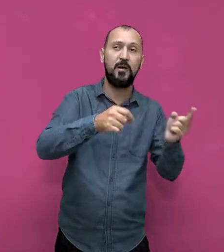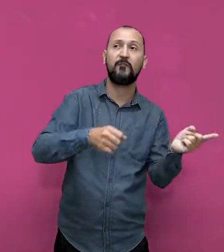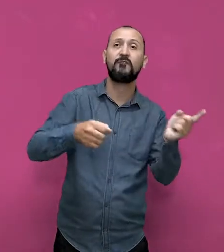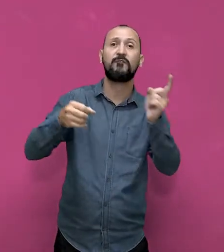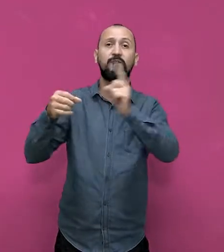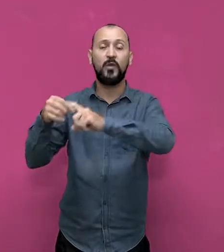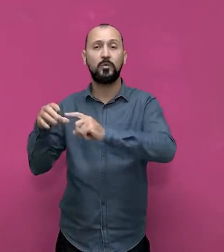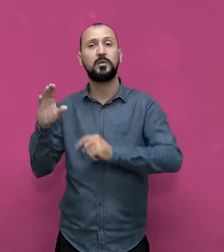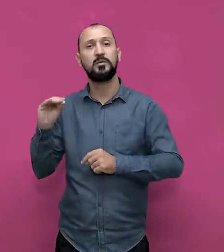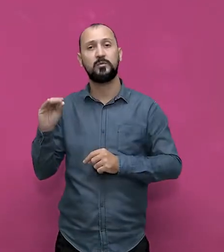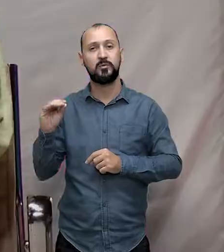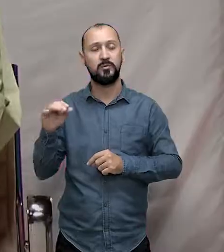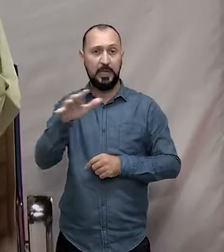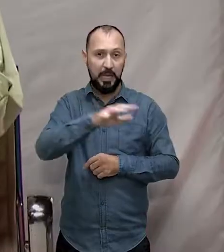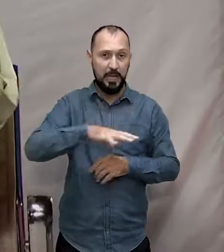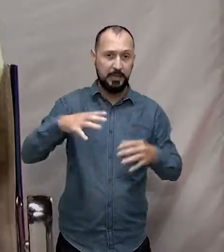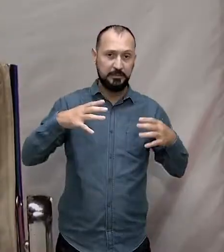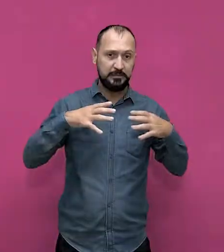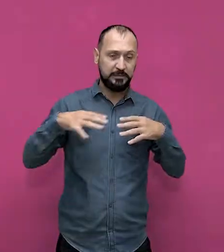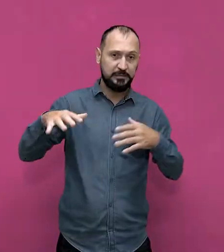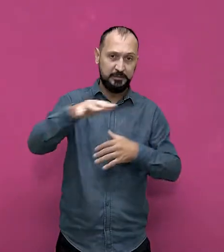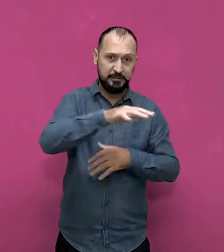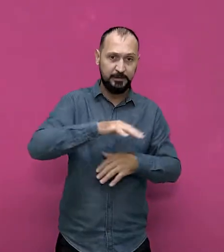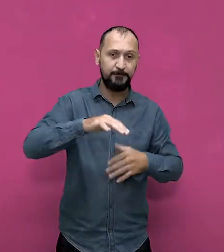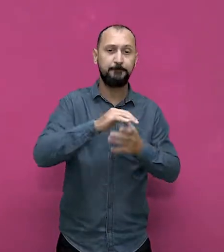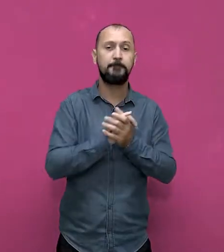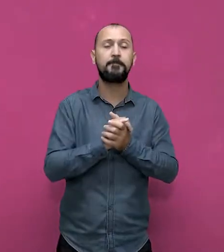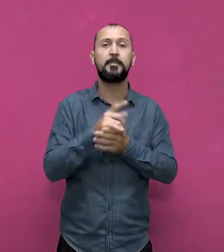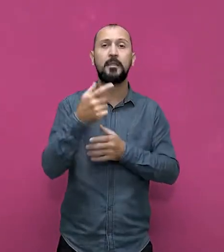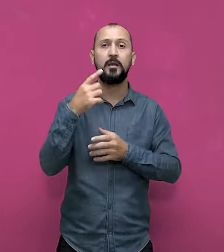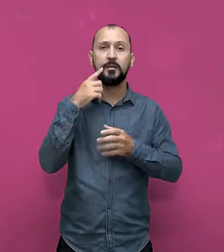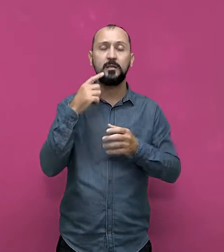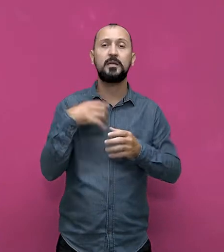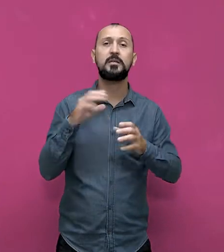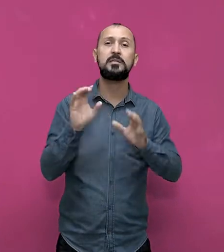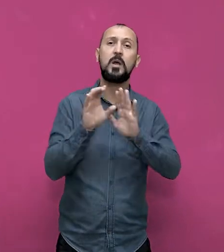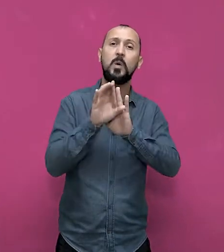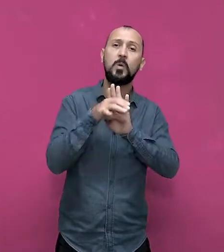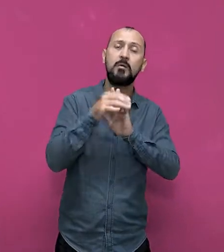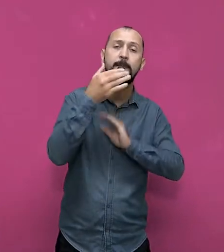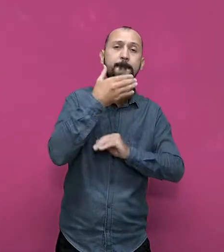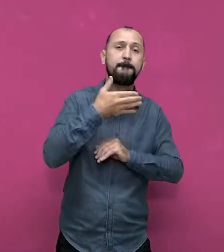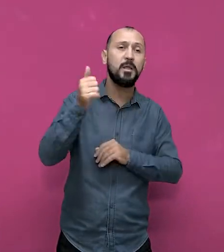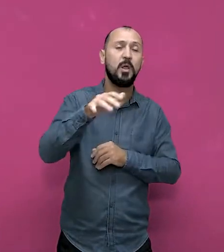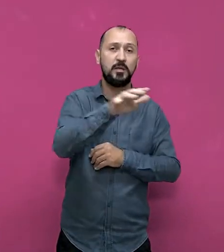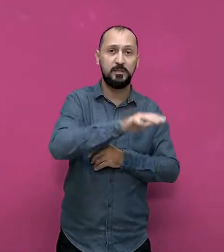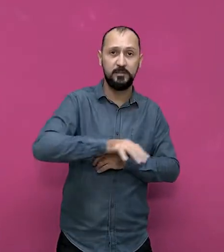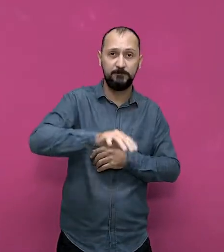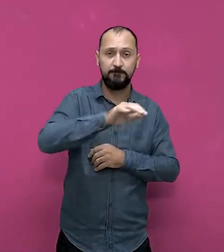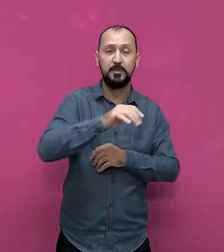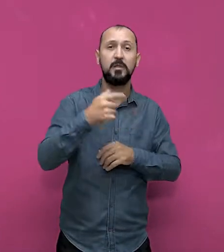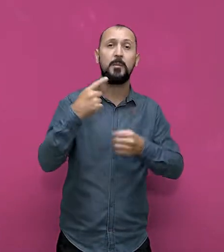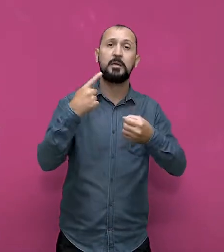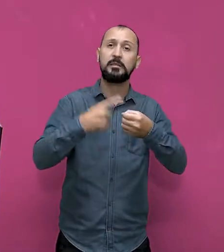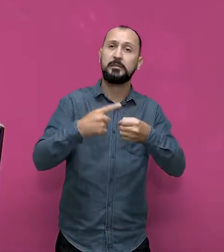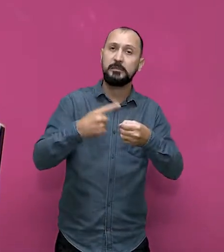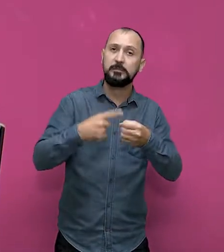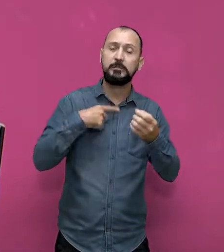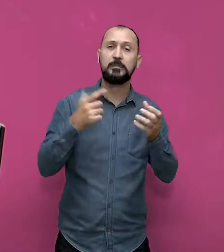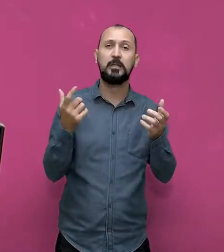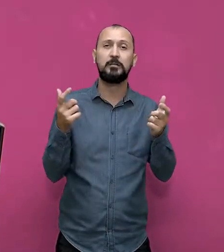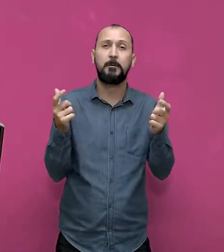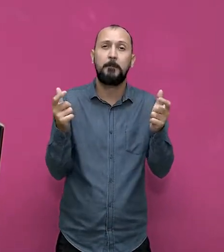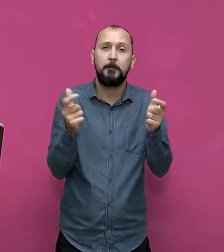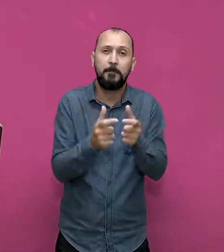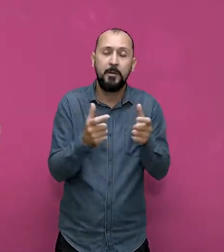e voltando no final da noite. Tudo concentrado ali. Tudo concentrado ali. Então, esse conceito de melhorar essa região para ter uma cidade